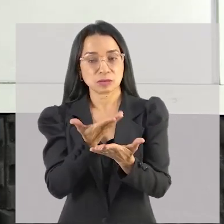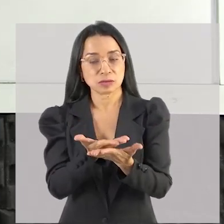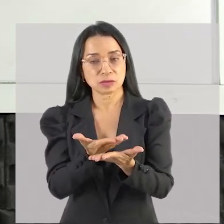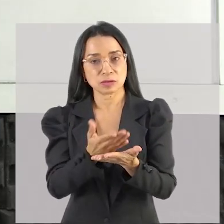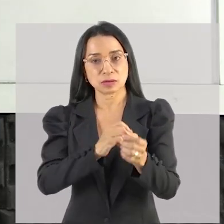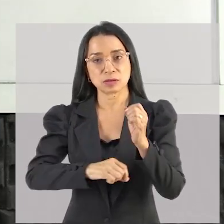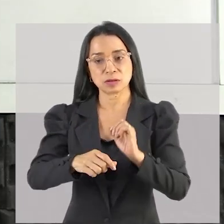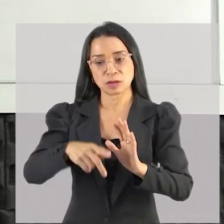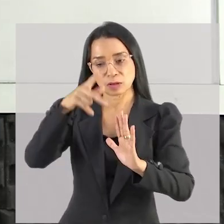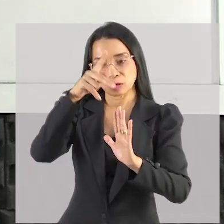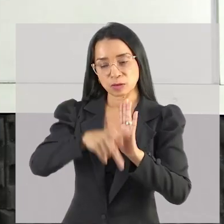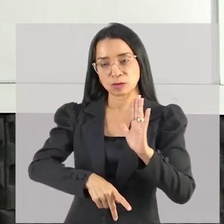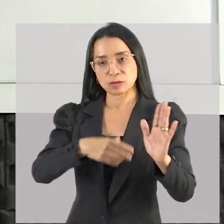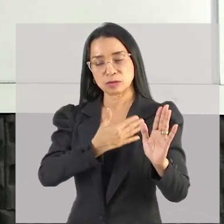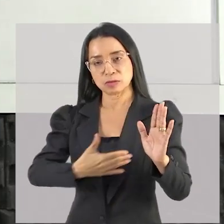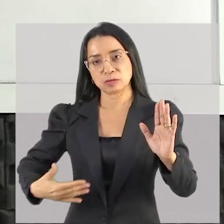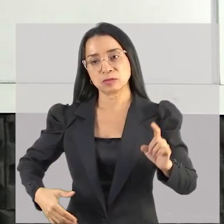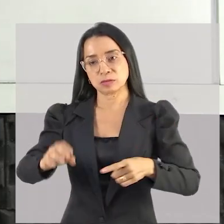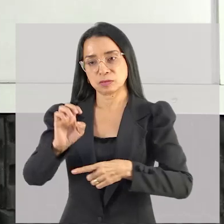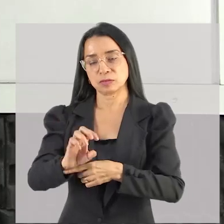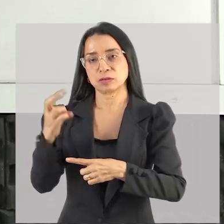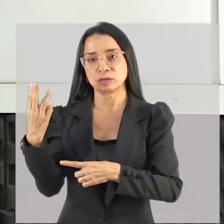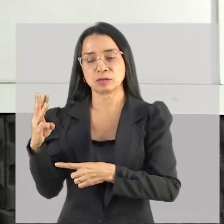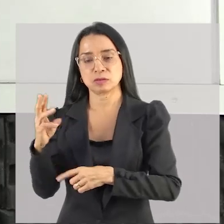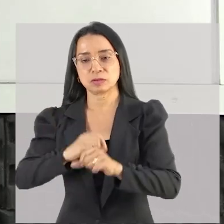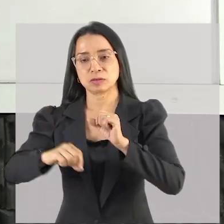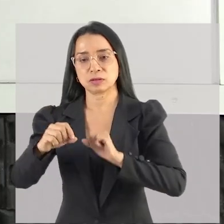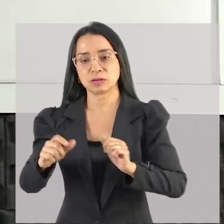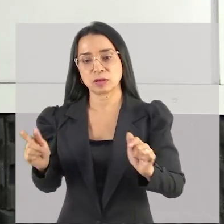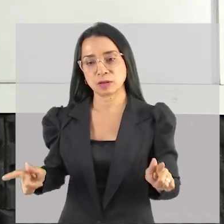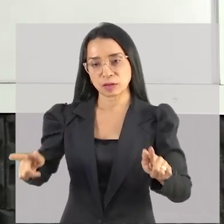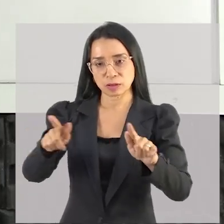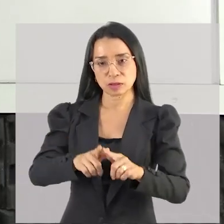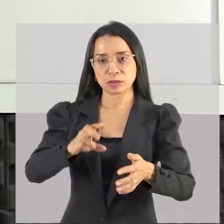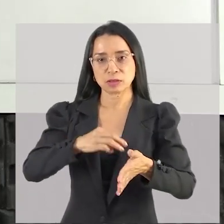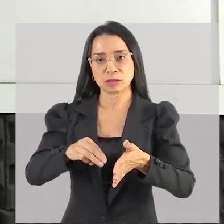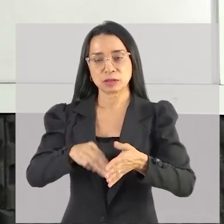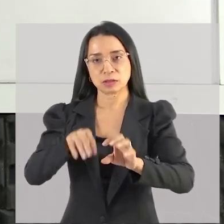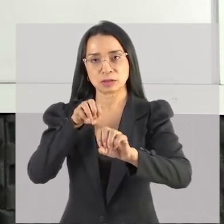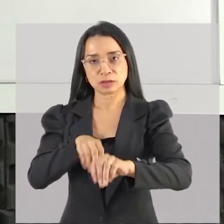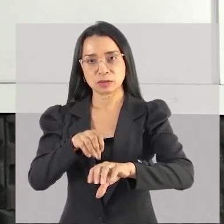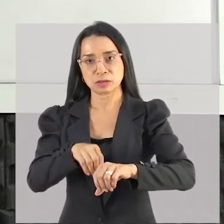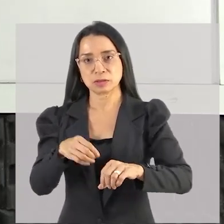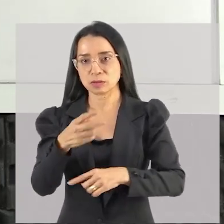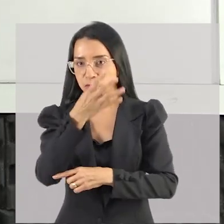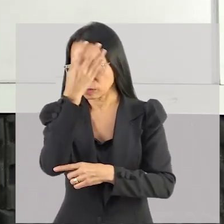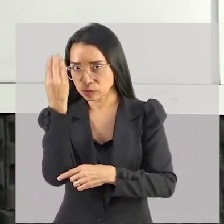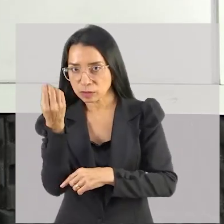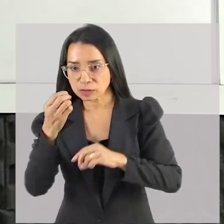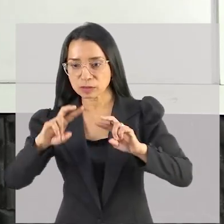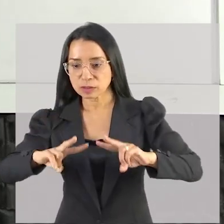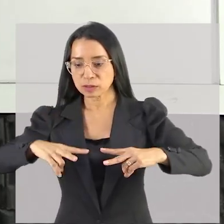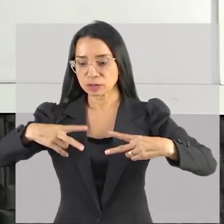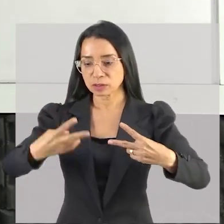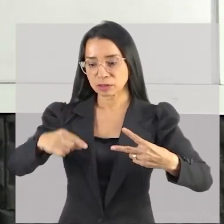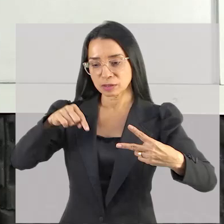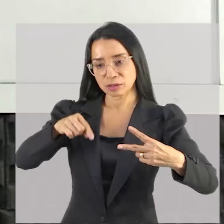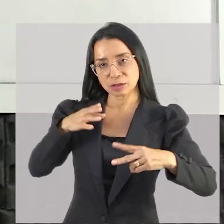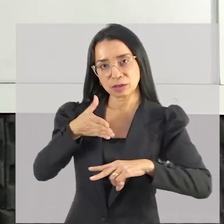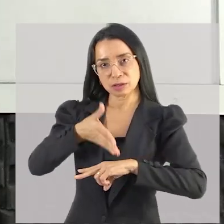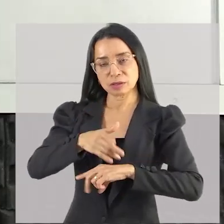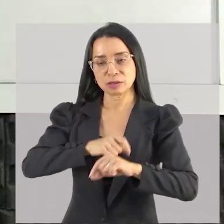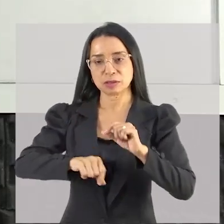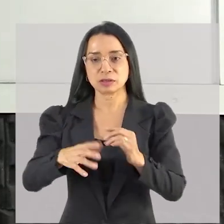que aqui é um projeto do governo do estado através da Secretaria de Educação. Não esqueça de acessar o nosso material, tá ok? Vamos